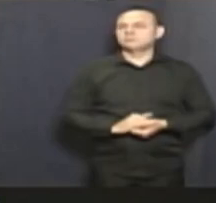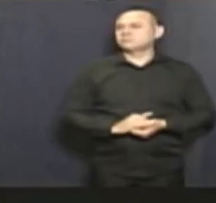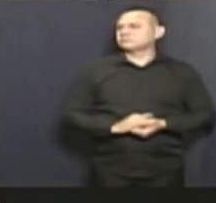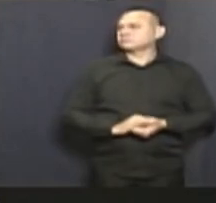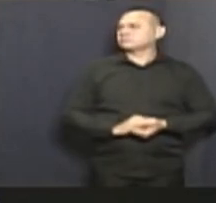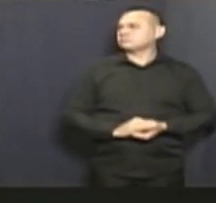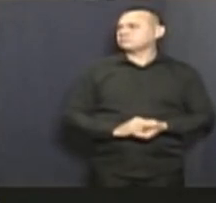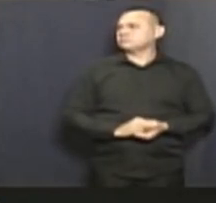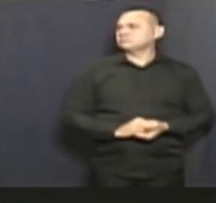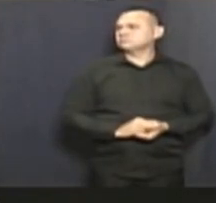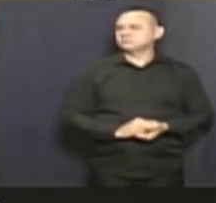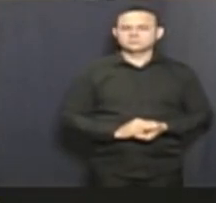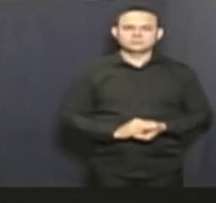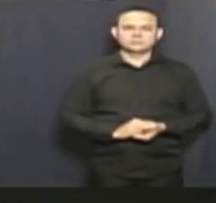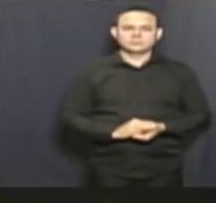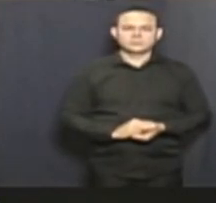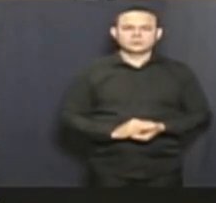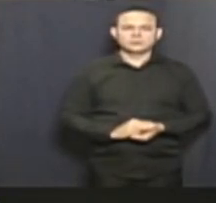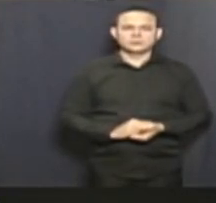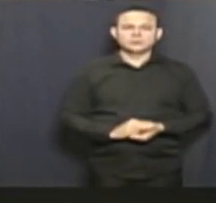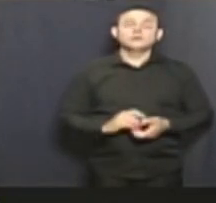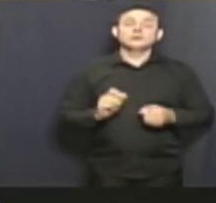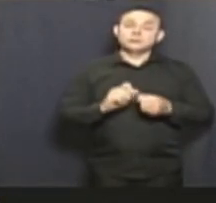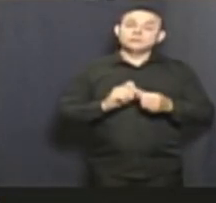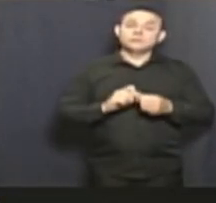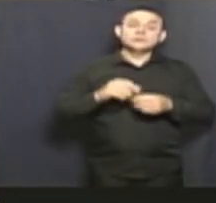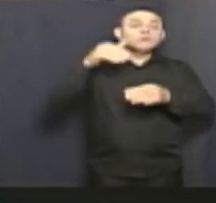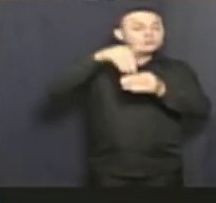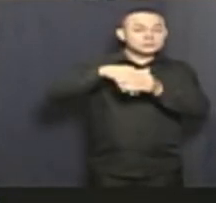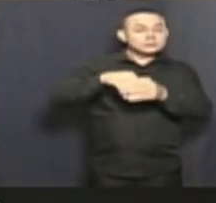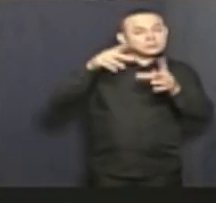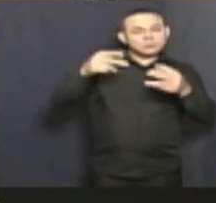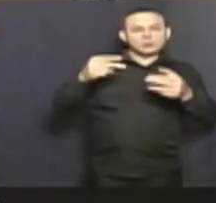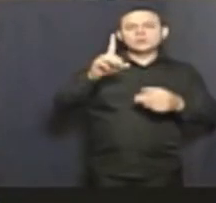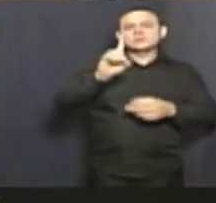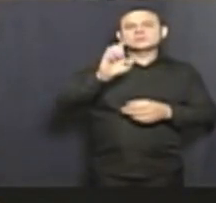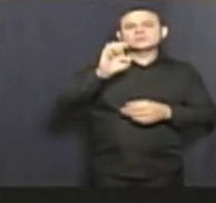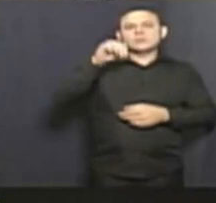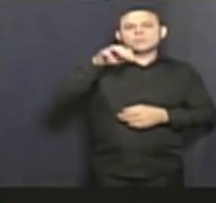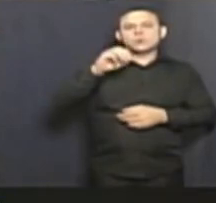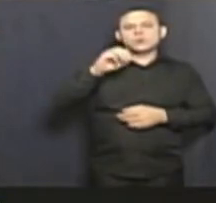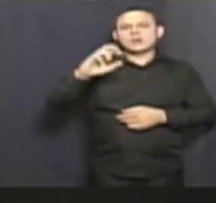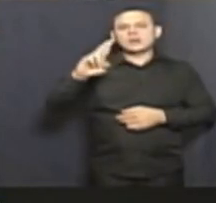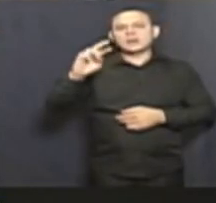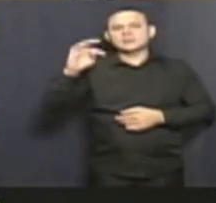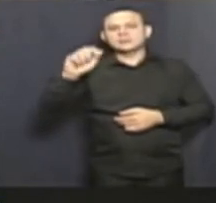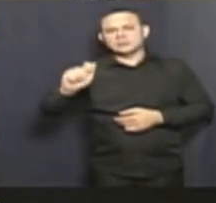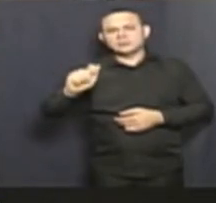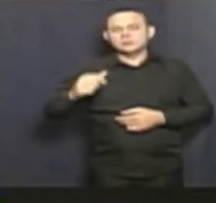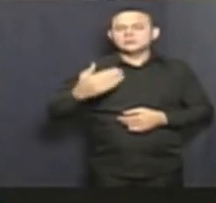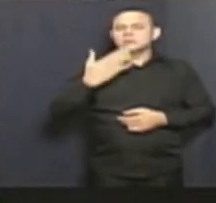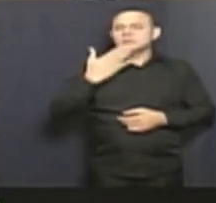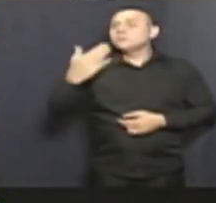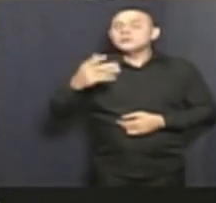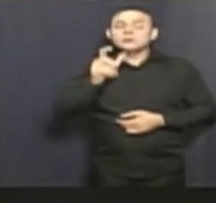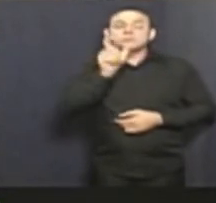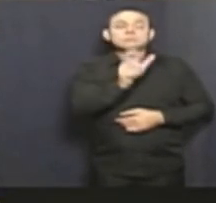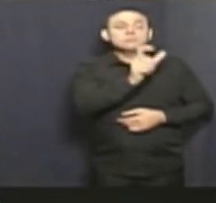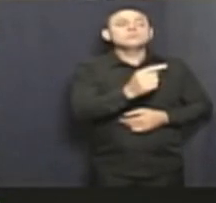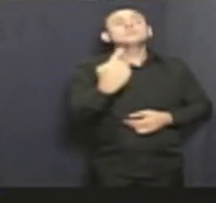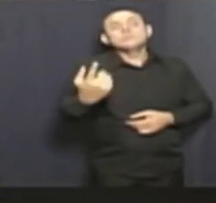vamos fazer uma coisa democrática vamos a opinião de cada candidato e não favoreceu prefere como